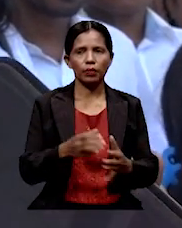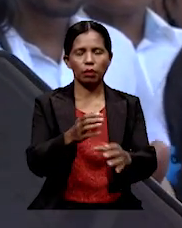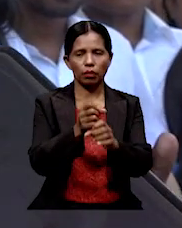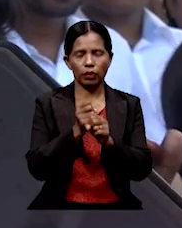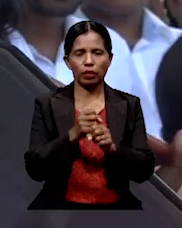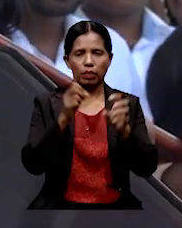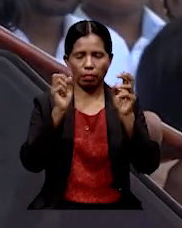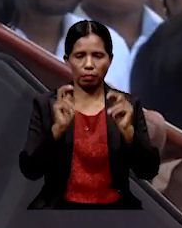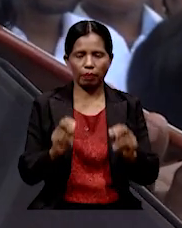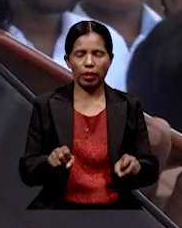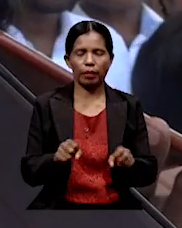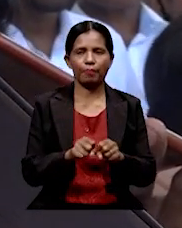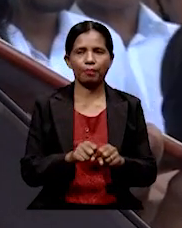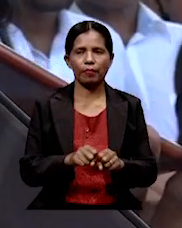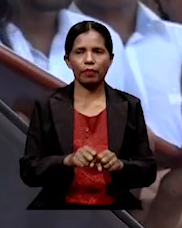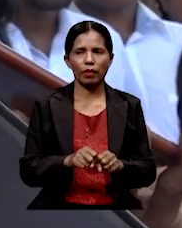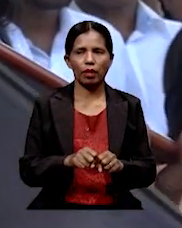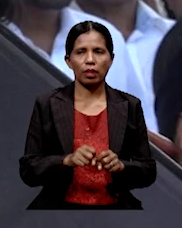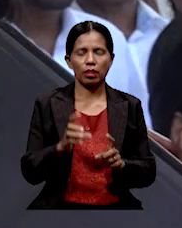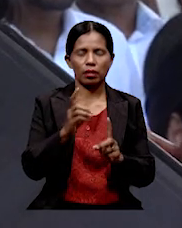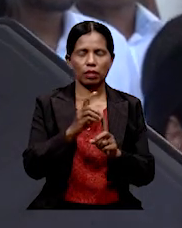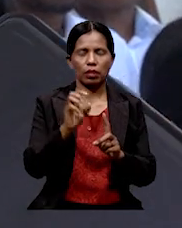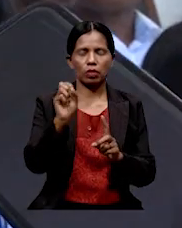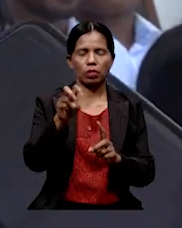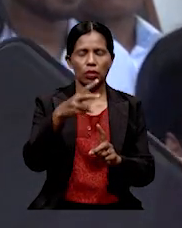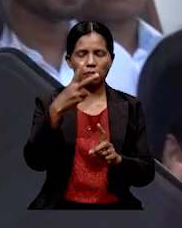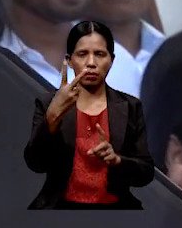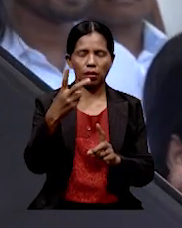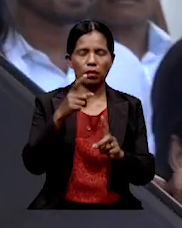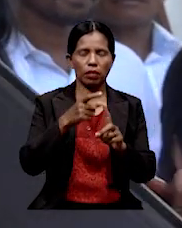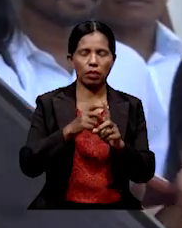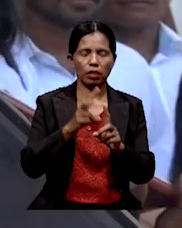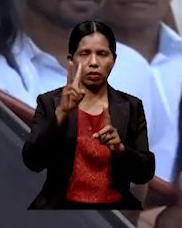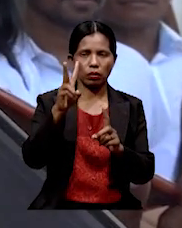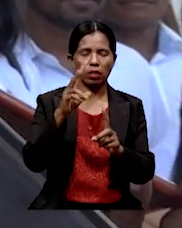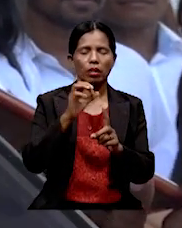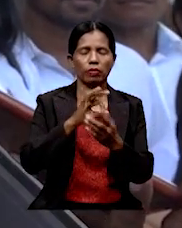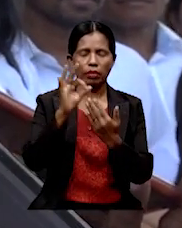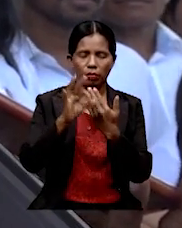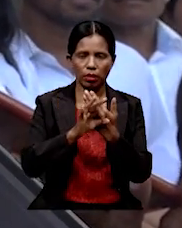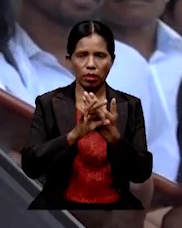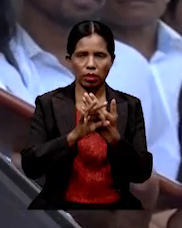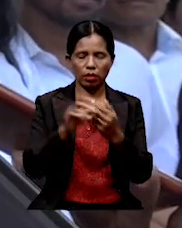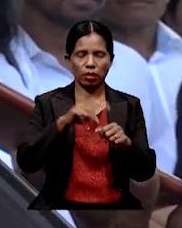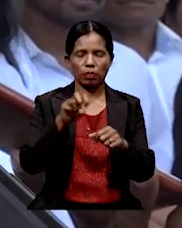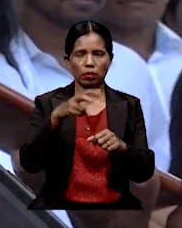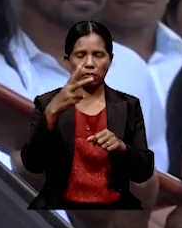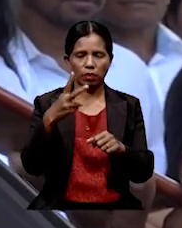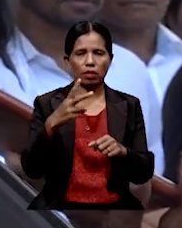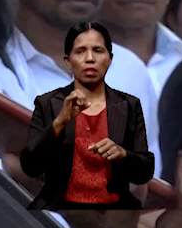bela hoje, dia 2 de fevereiro, às 2 horas, a mim mais submete ao novo Tribunal de Recursos e a